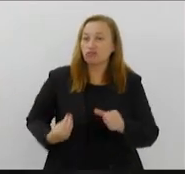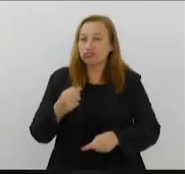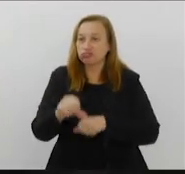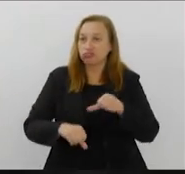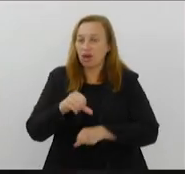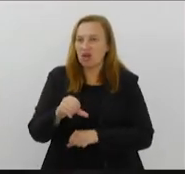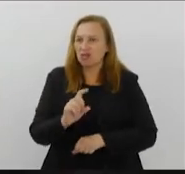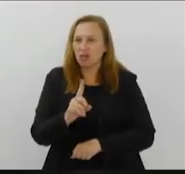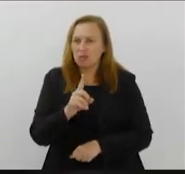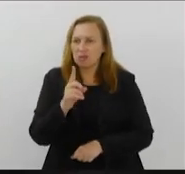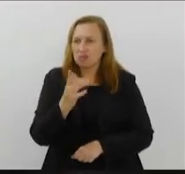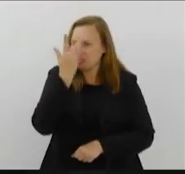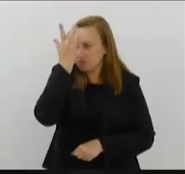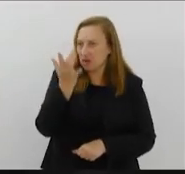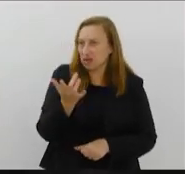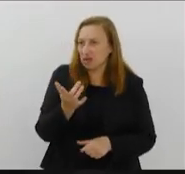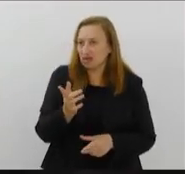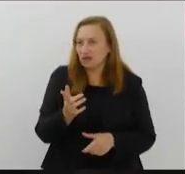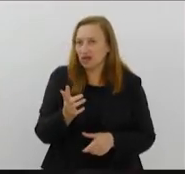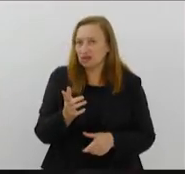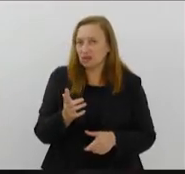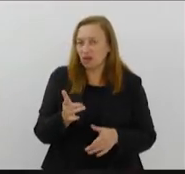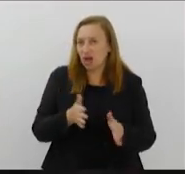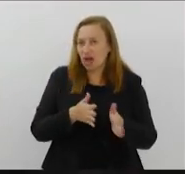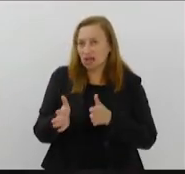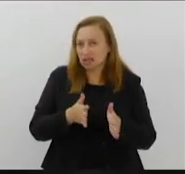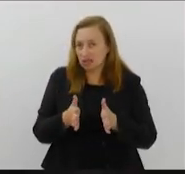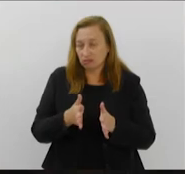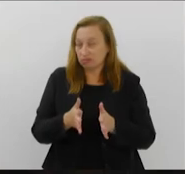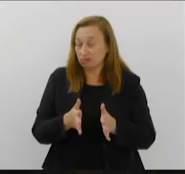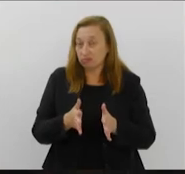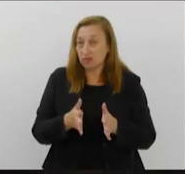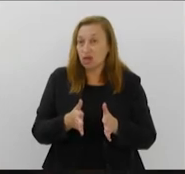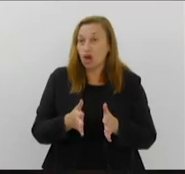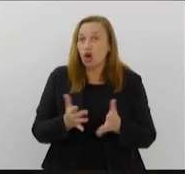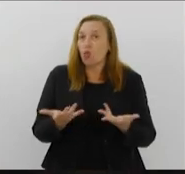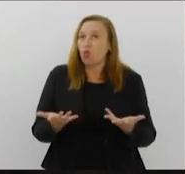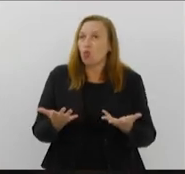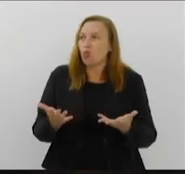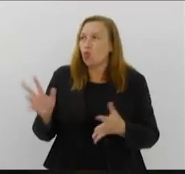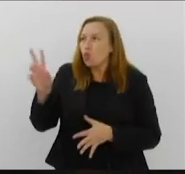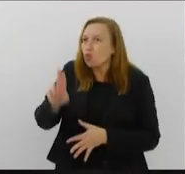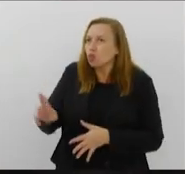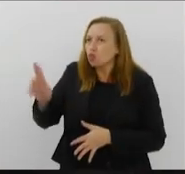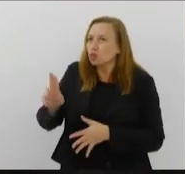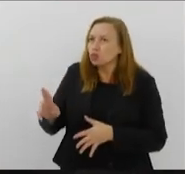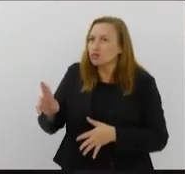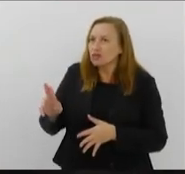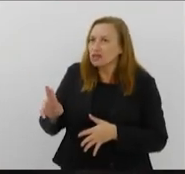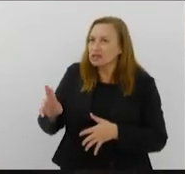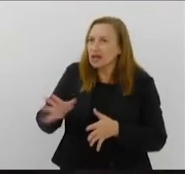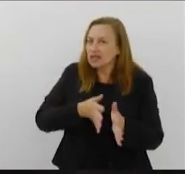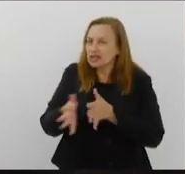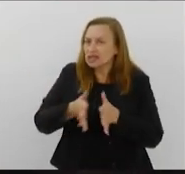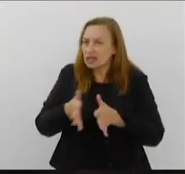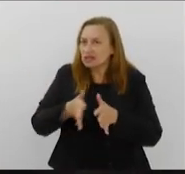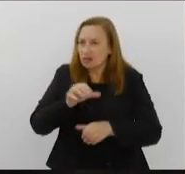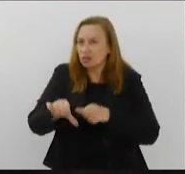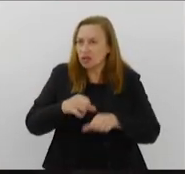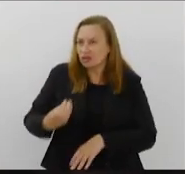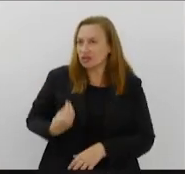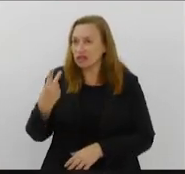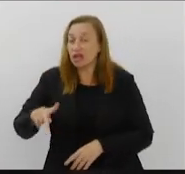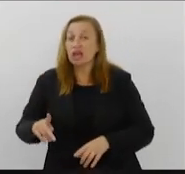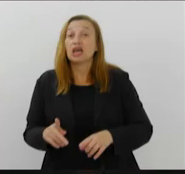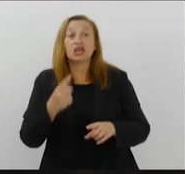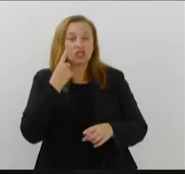não pense que o acesso ao ensino superior é o grande, digamos assim, o que vai mudar a vida dele. A gente fez um vestibular social, 39